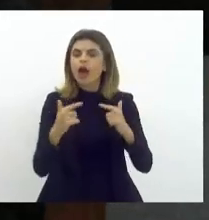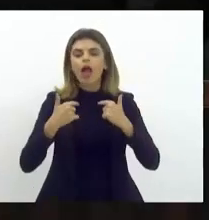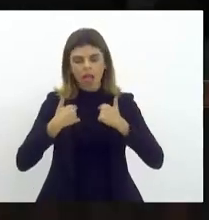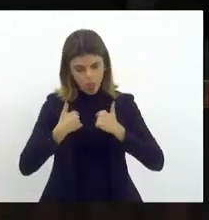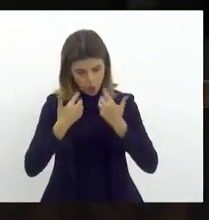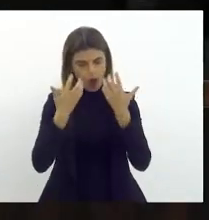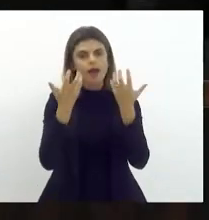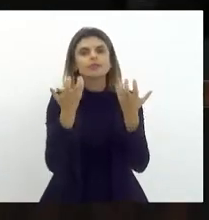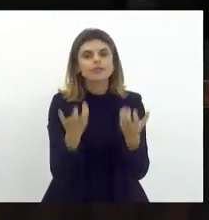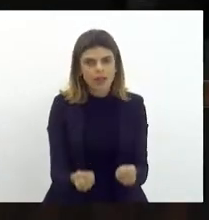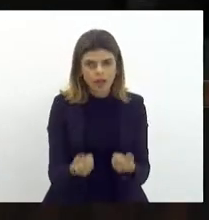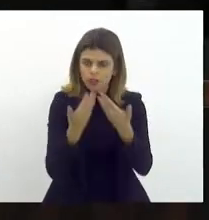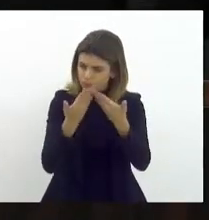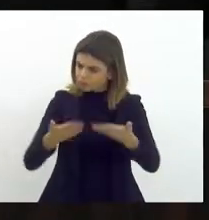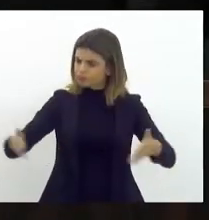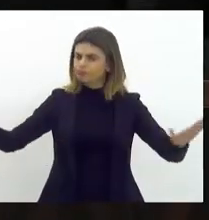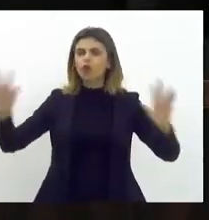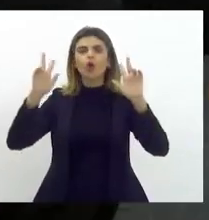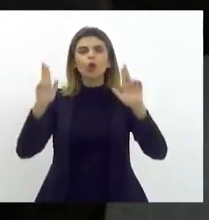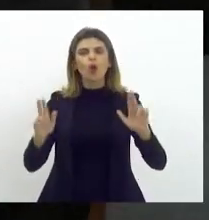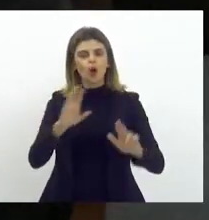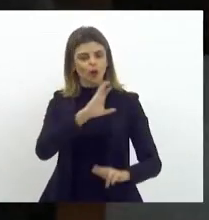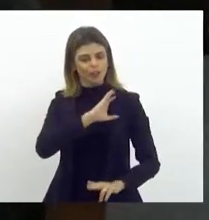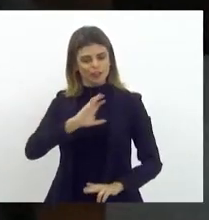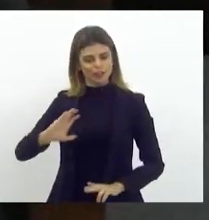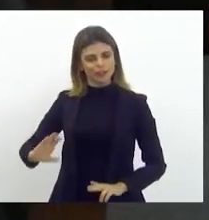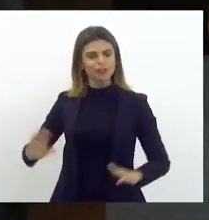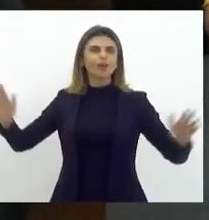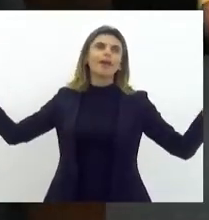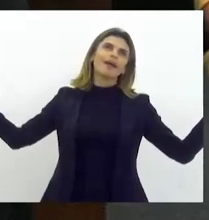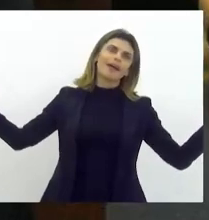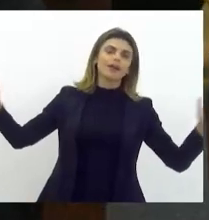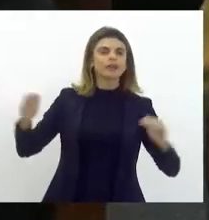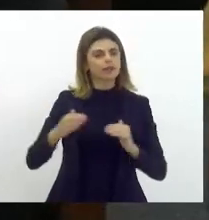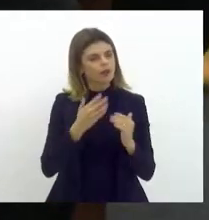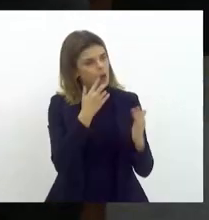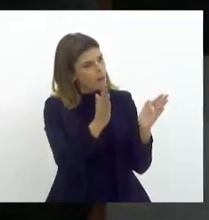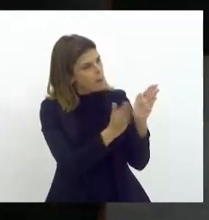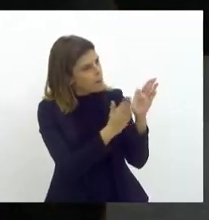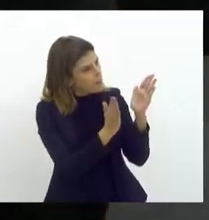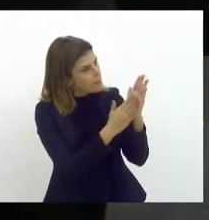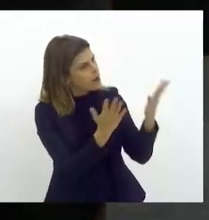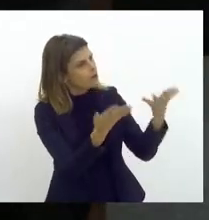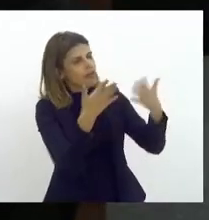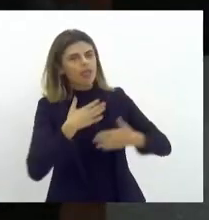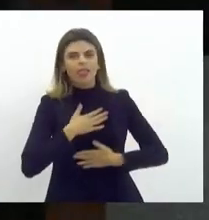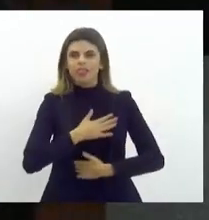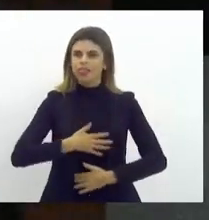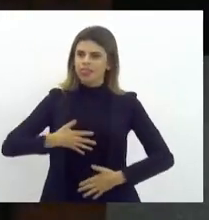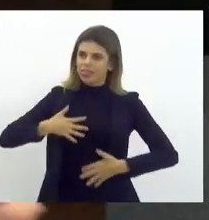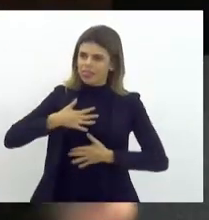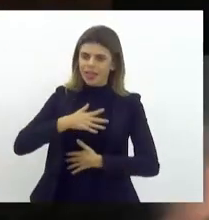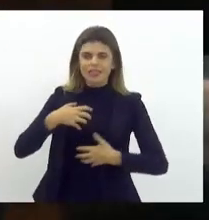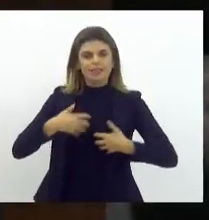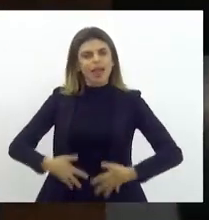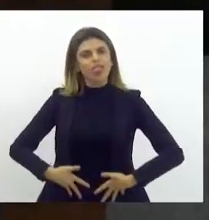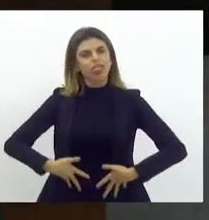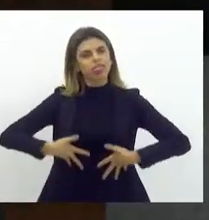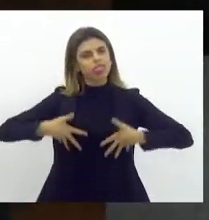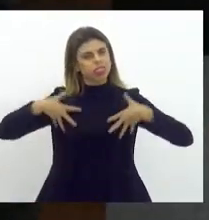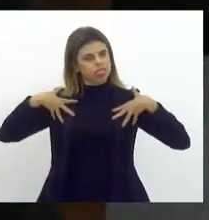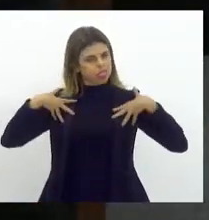aceito de braços abertos igual ao Cristo Redentor outra vez só para sua satisfação para o seu ego ficar bem inflado